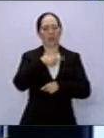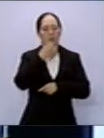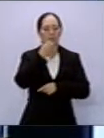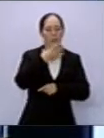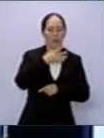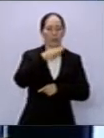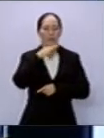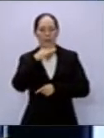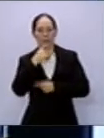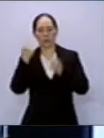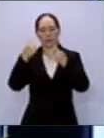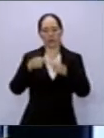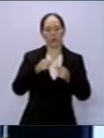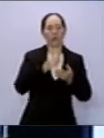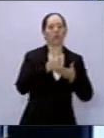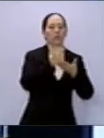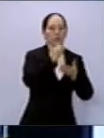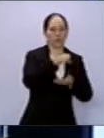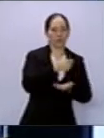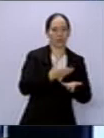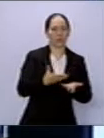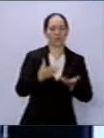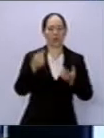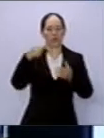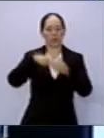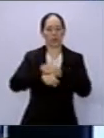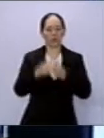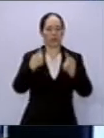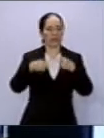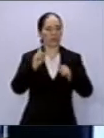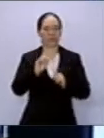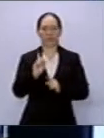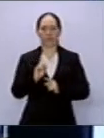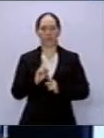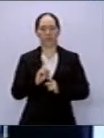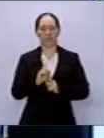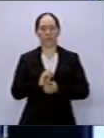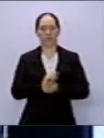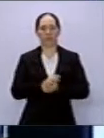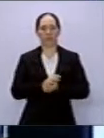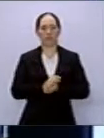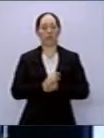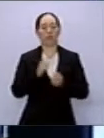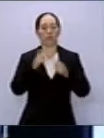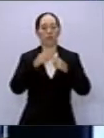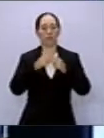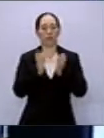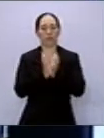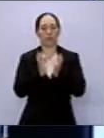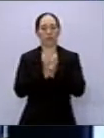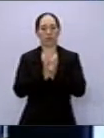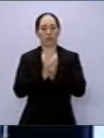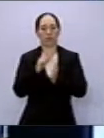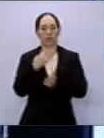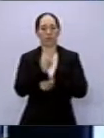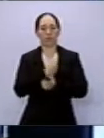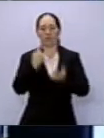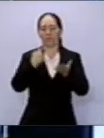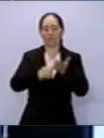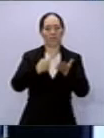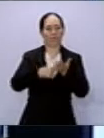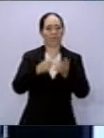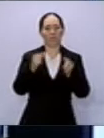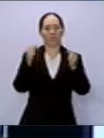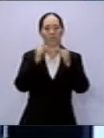Os Contos ou a favor sem aprofundar o debate e demonizar a categoria médica nós não temos a menor concordância